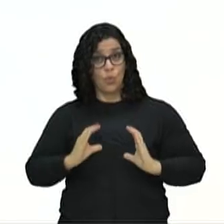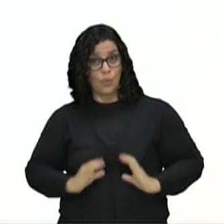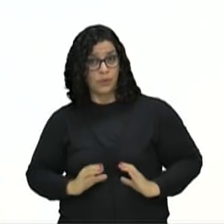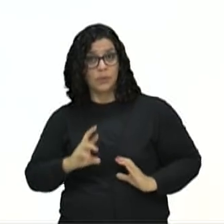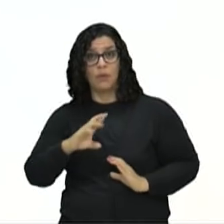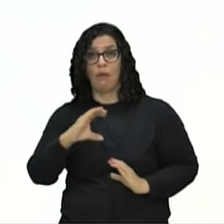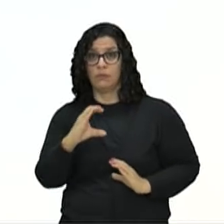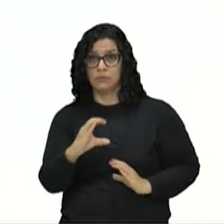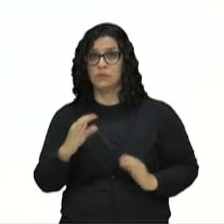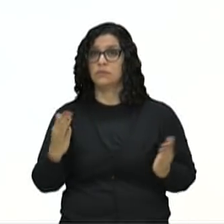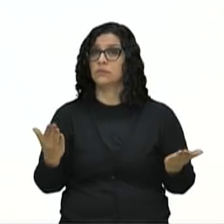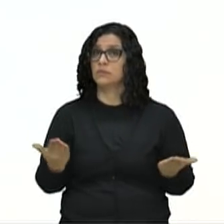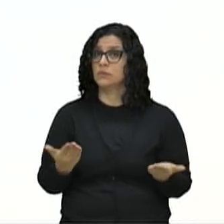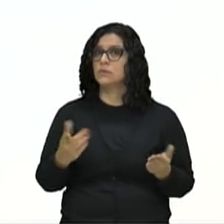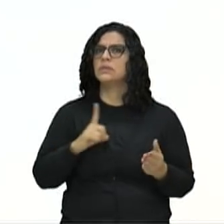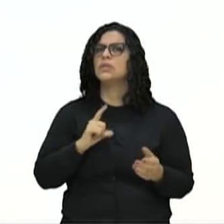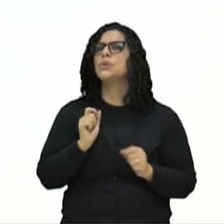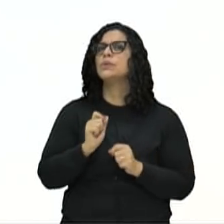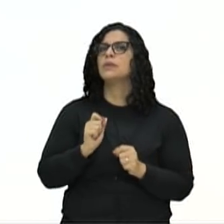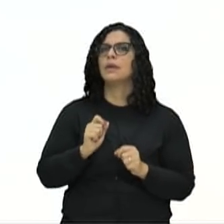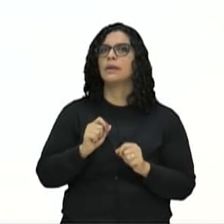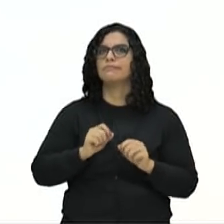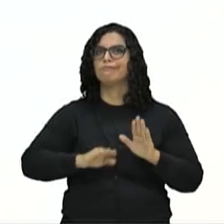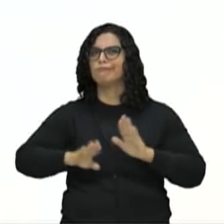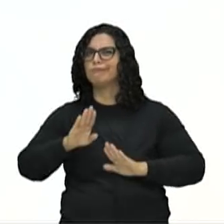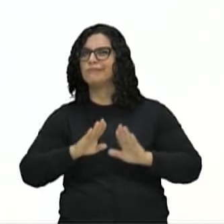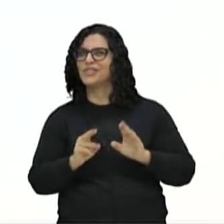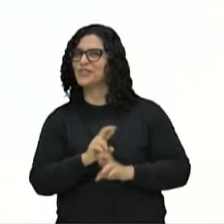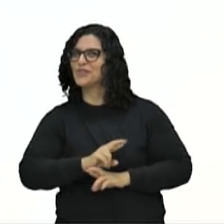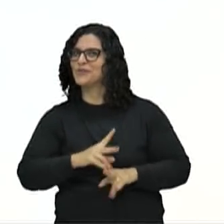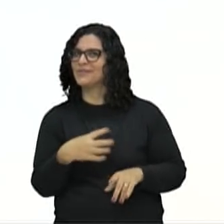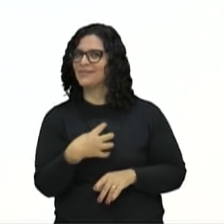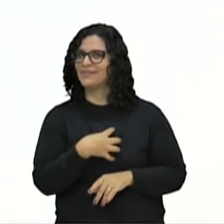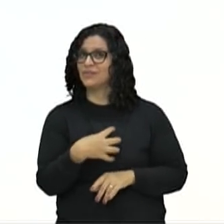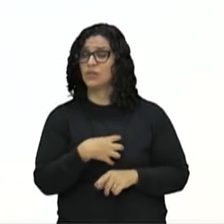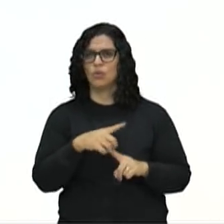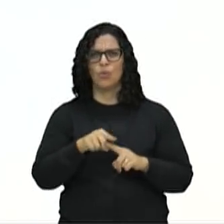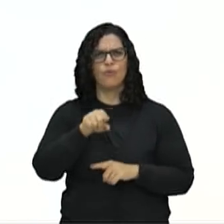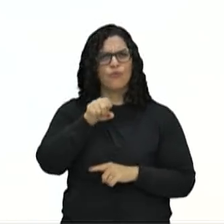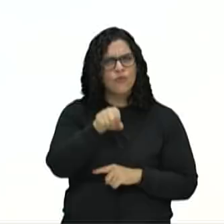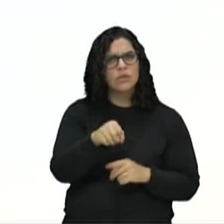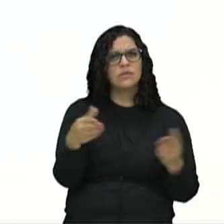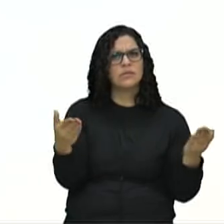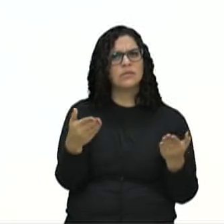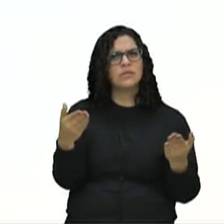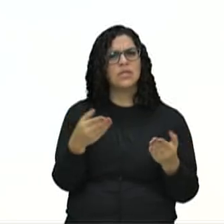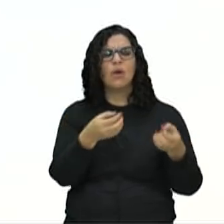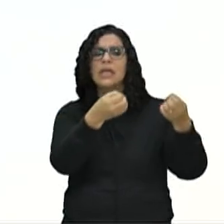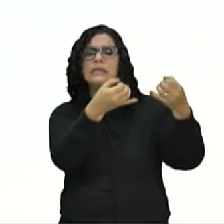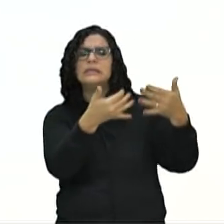de Robinson Crusoe é muito peculiar. Como você o